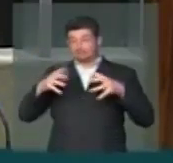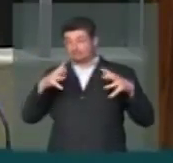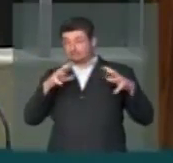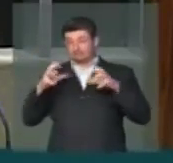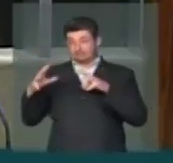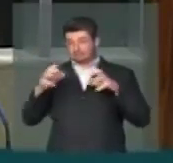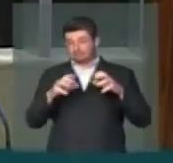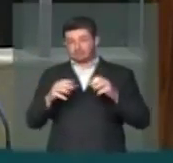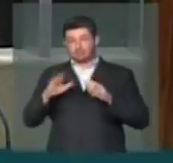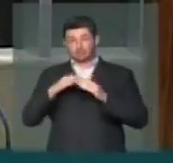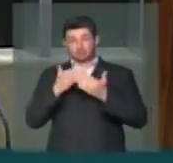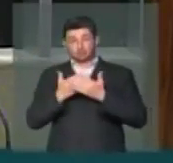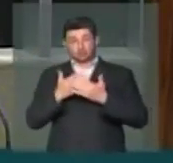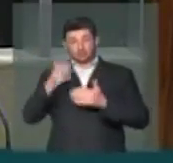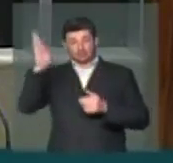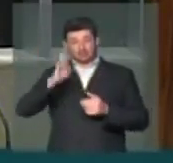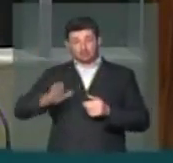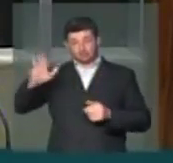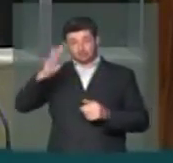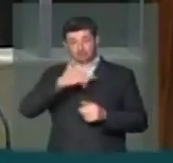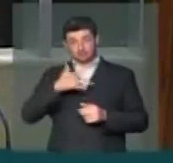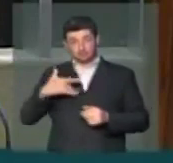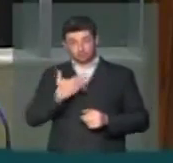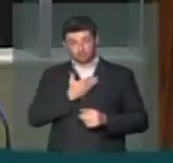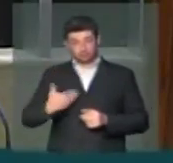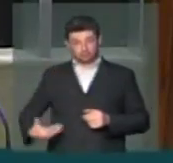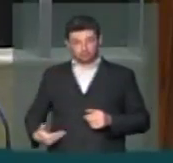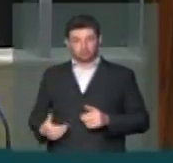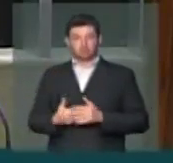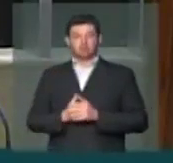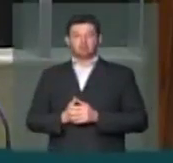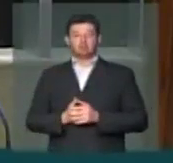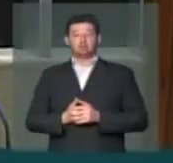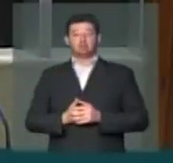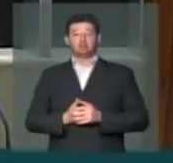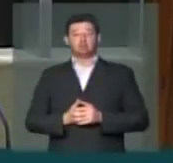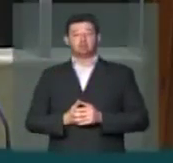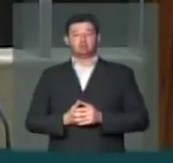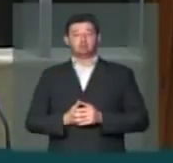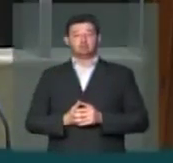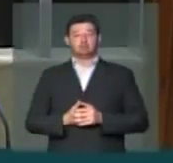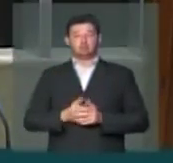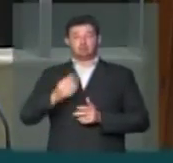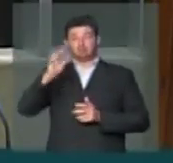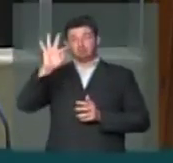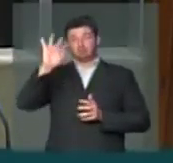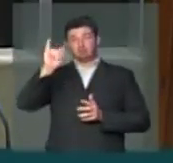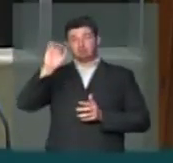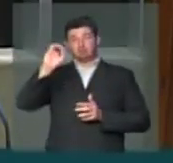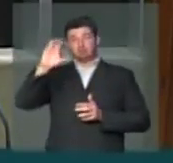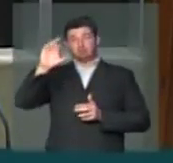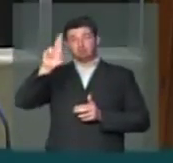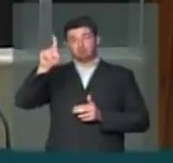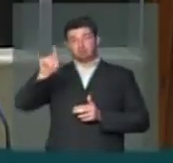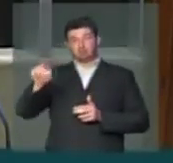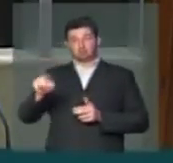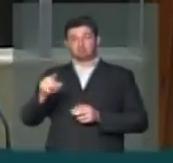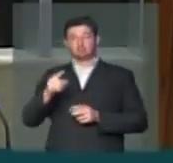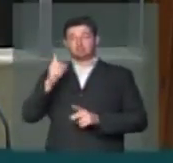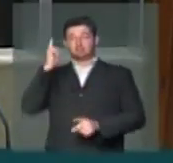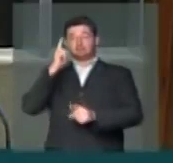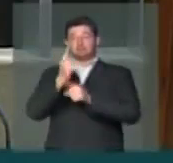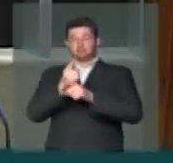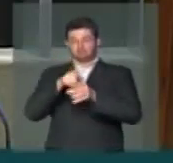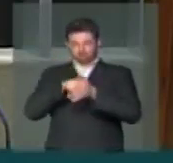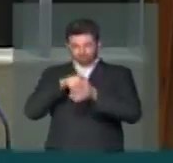A Escola Nacional de Saúde Pública, da nossa querida e importante Fiocruz, mapeou